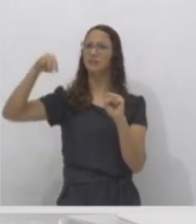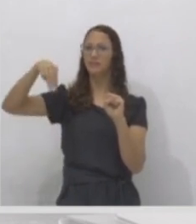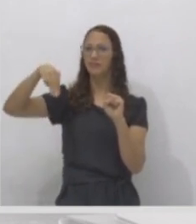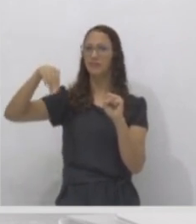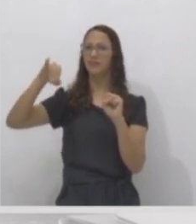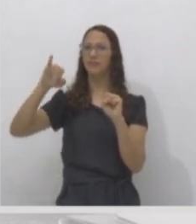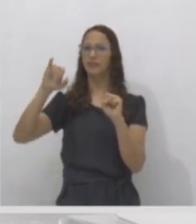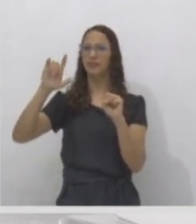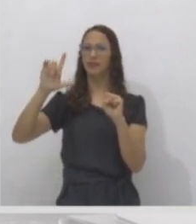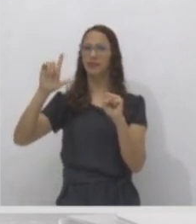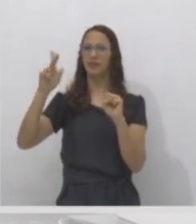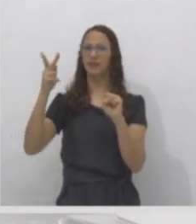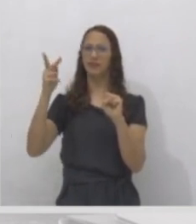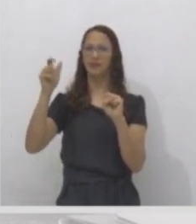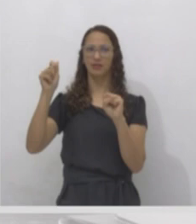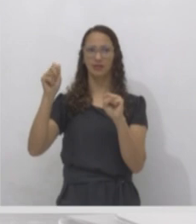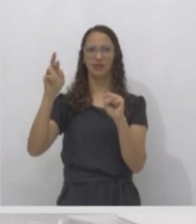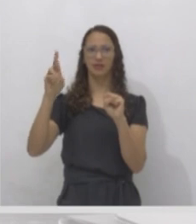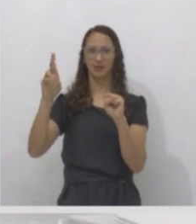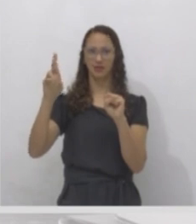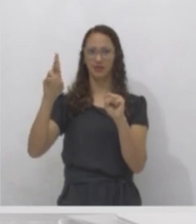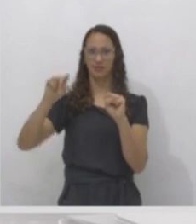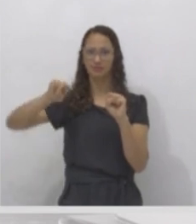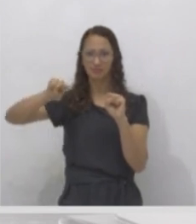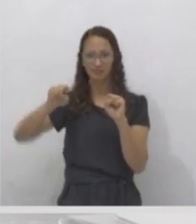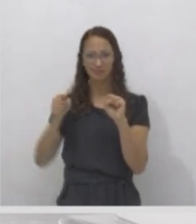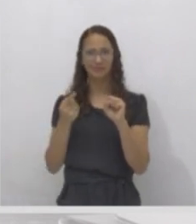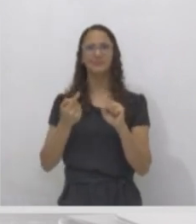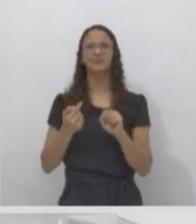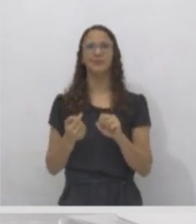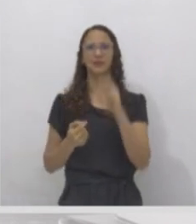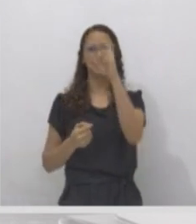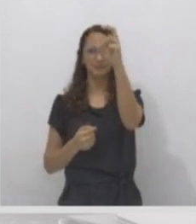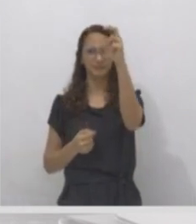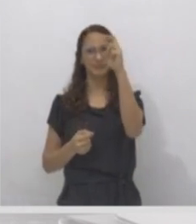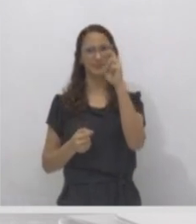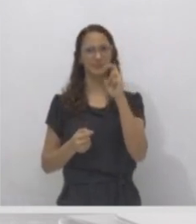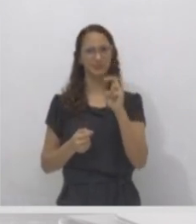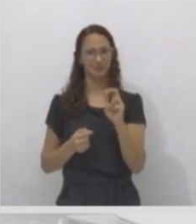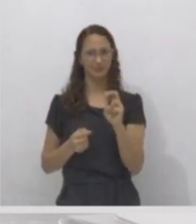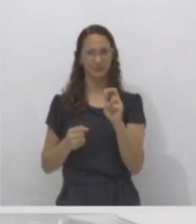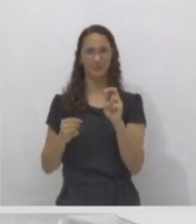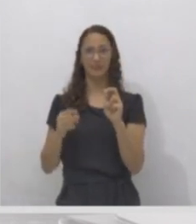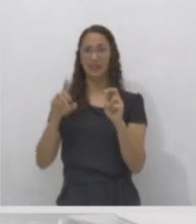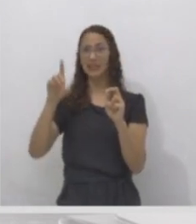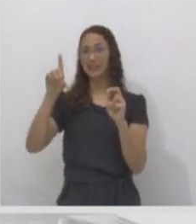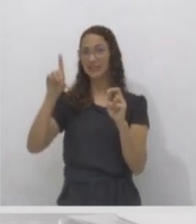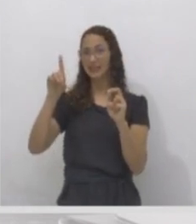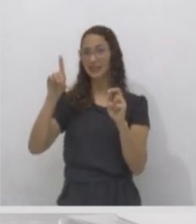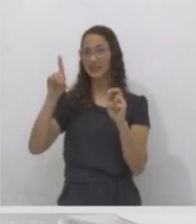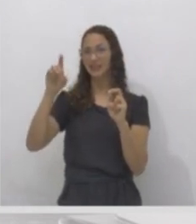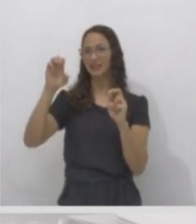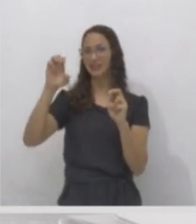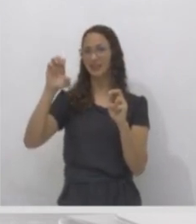milhar. Em seguida, o algarismo 5 na dezena